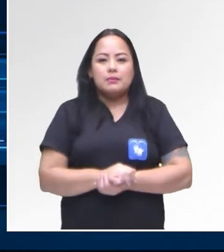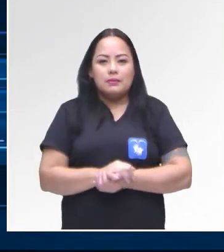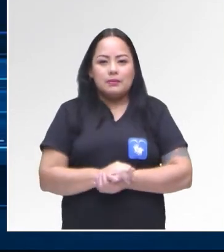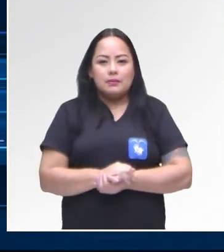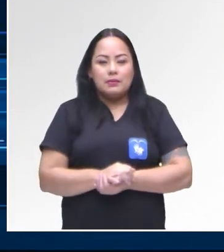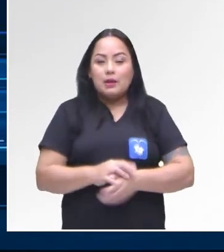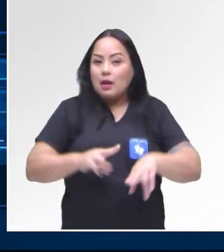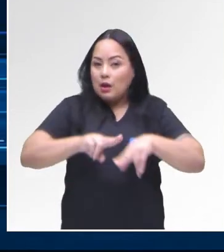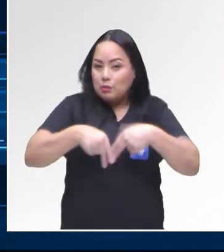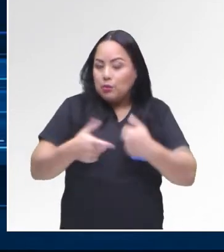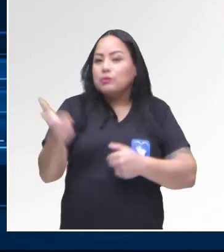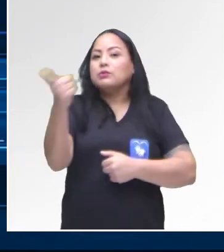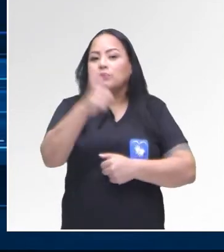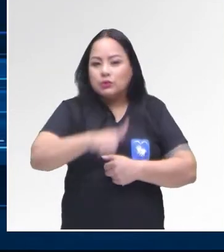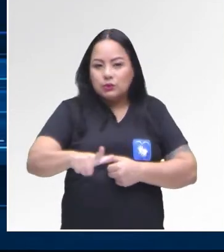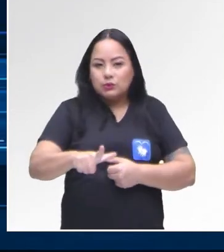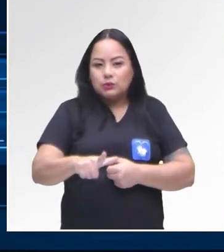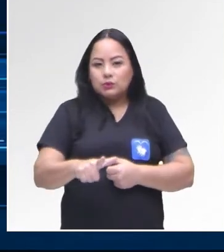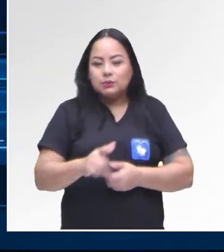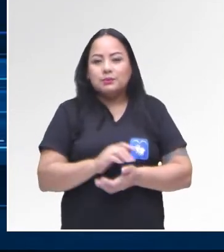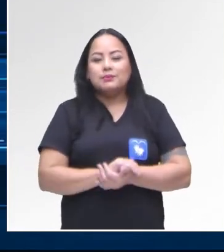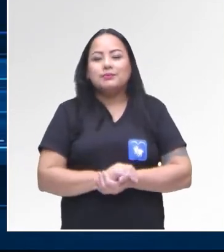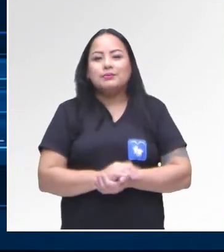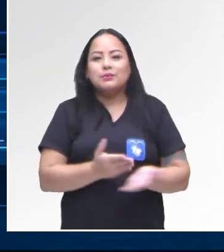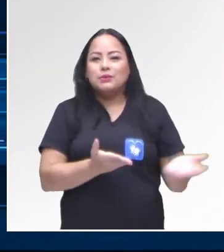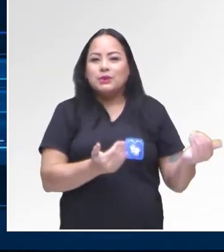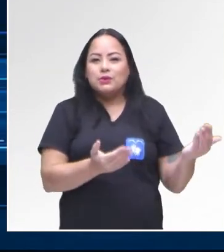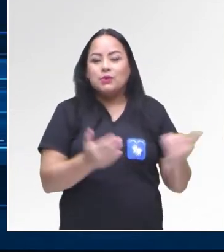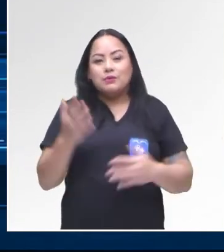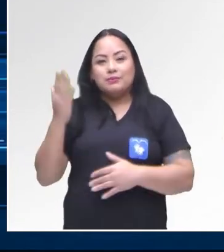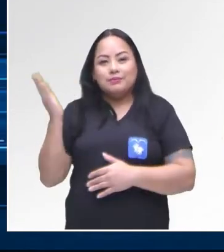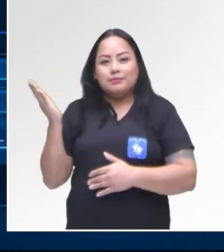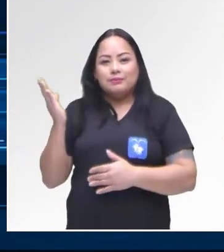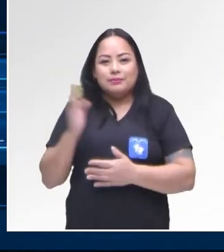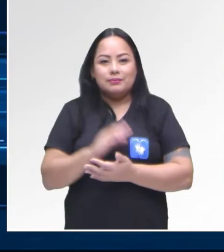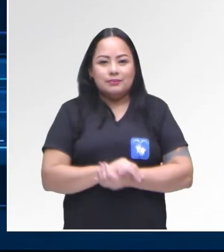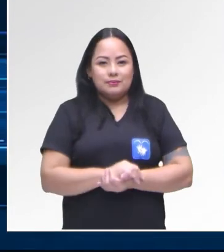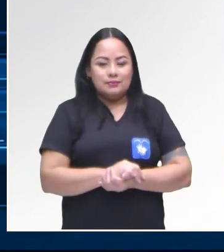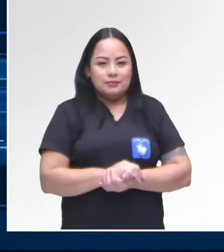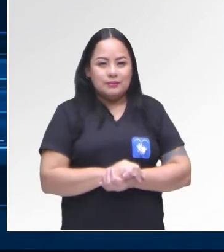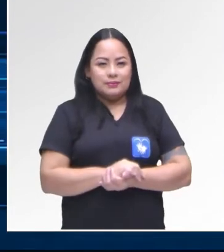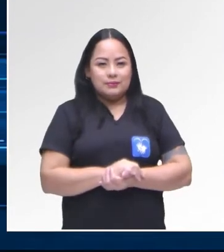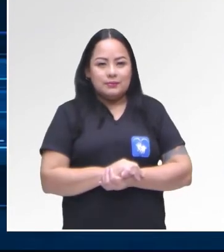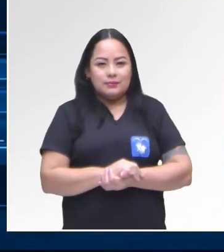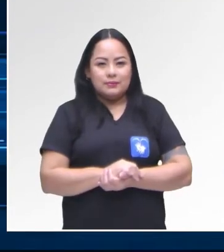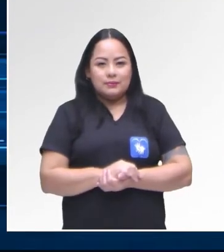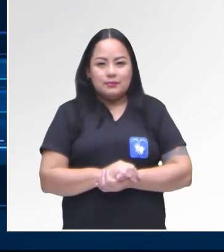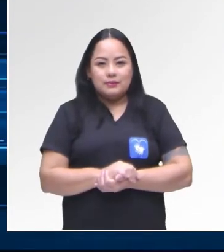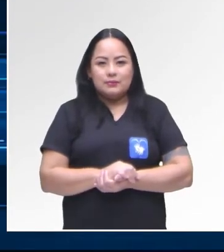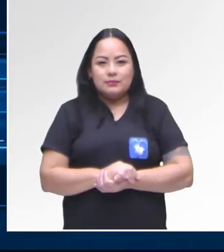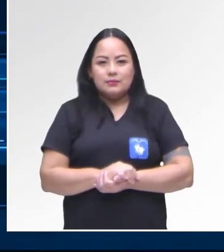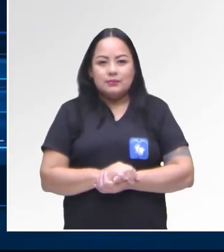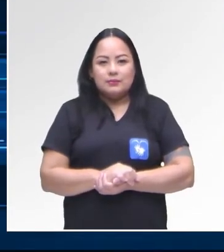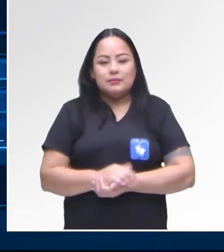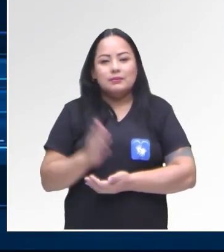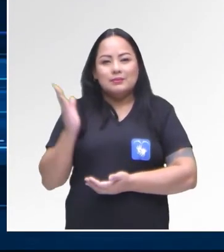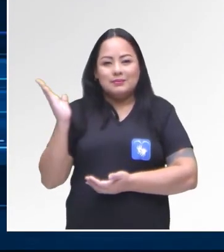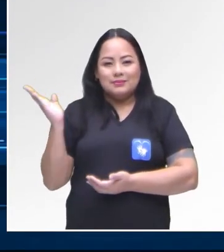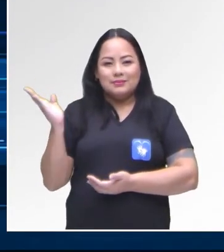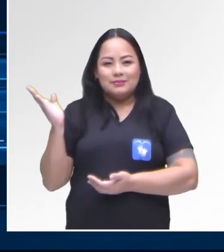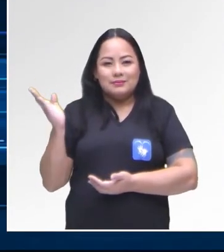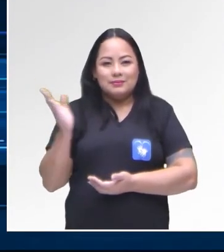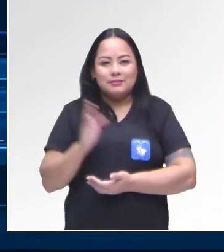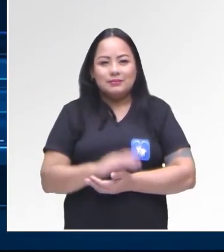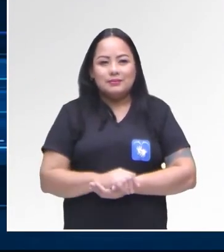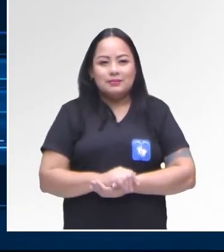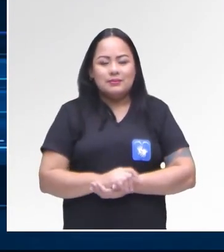Por isso, novamente, o jovem Werther. Olha aí. Olha a nossa imagem novamente. Ele aparece.